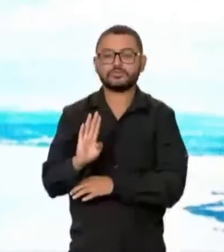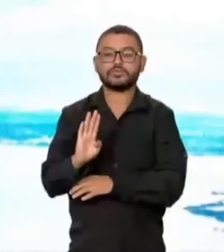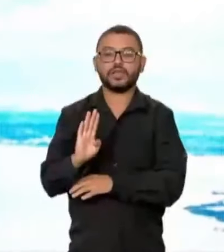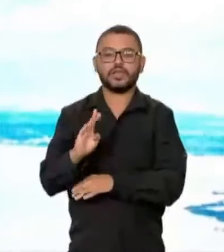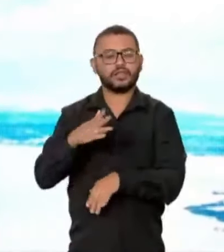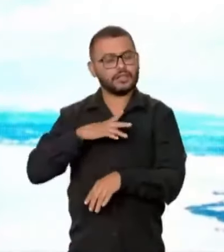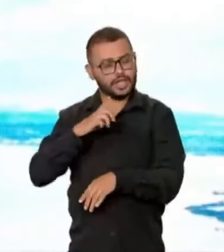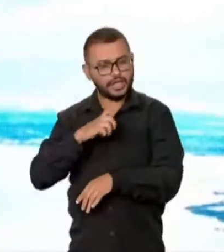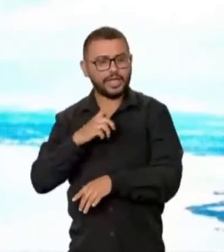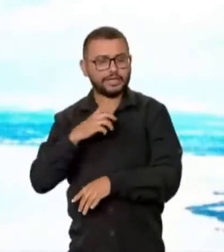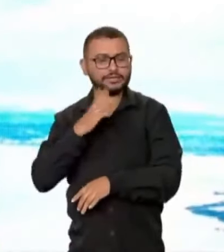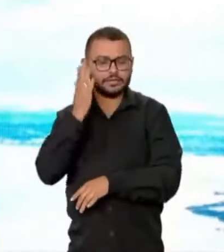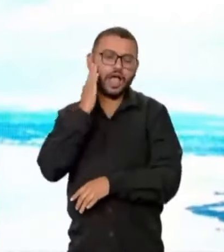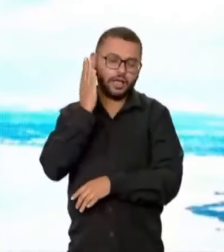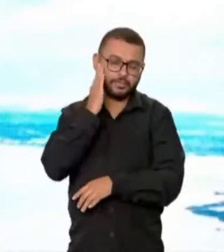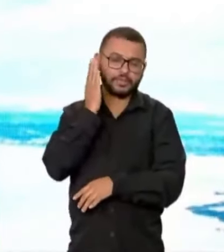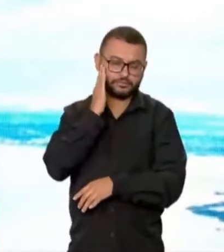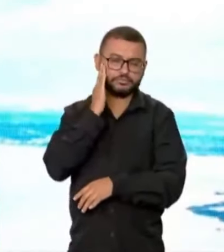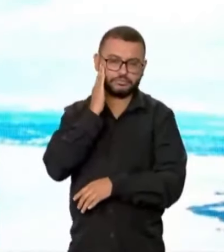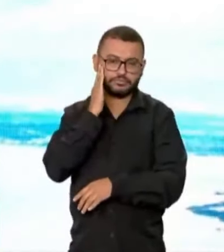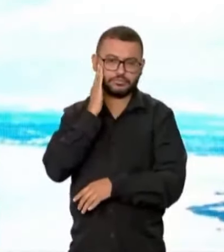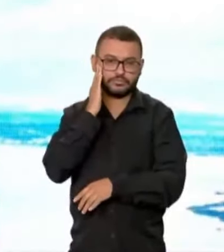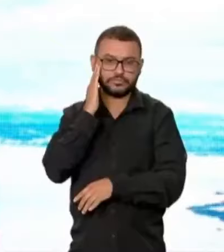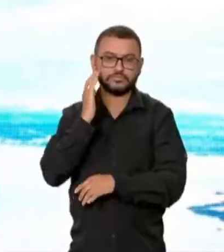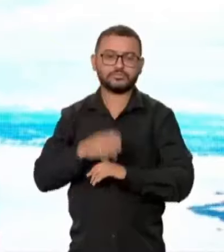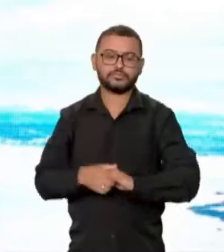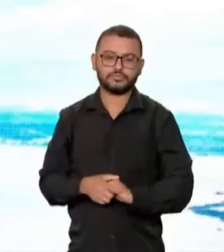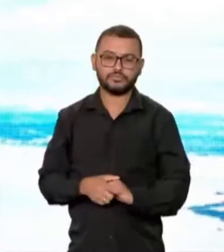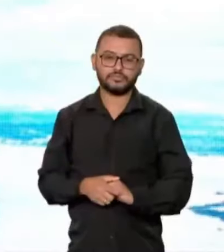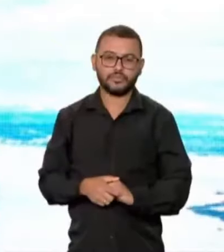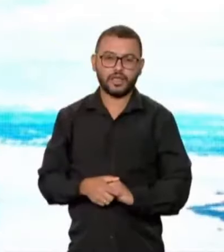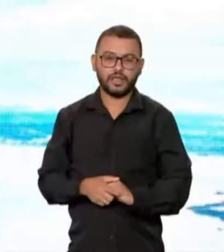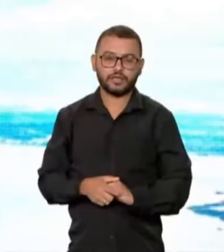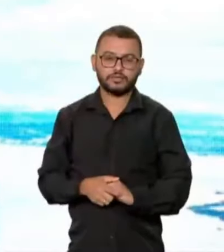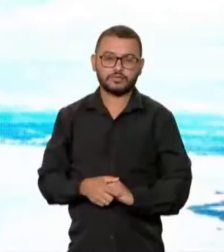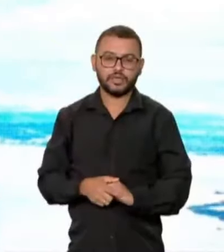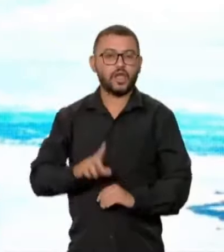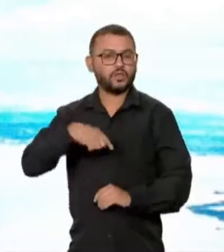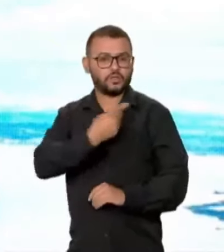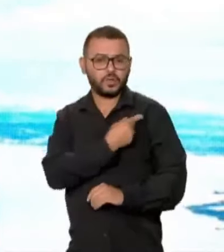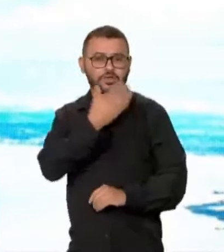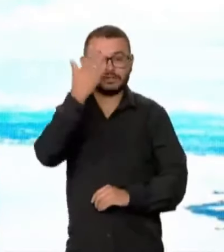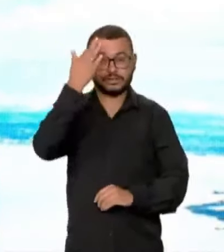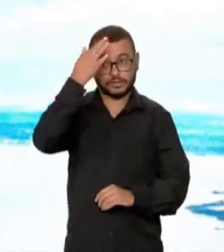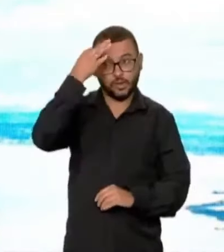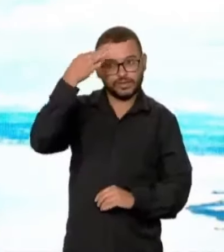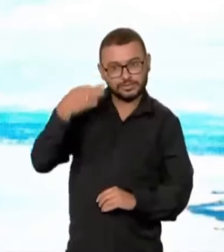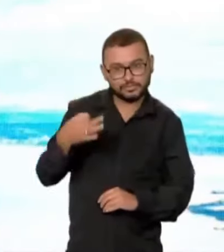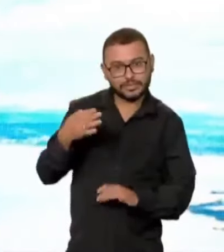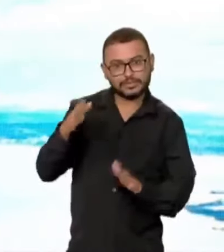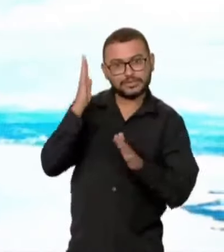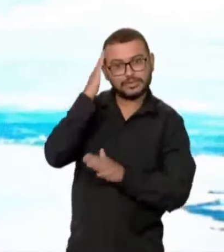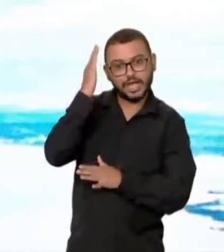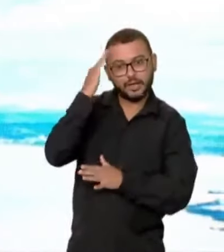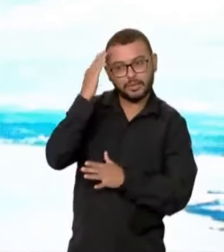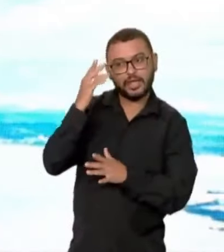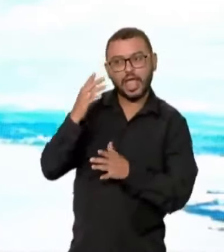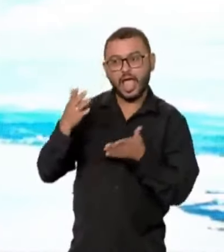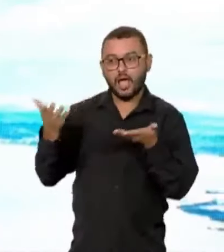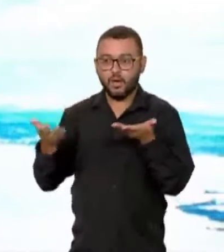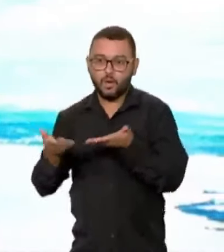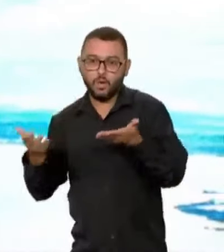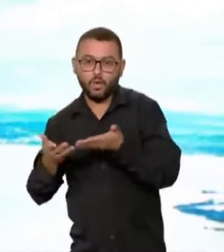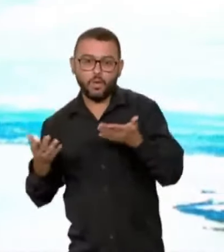temos consciência de que muitas vezes, em muitos outros momentos históricos, o